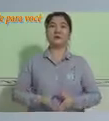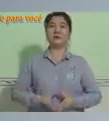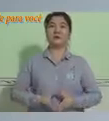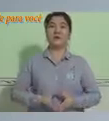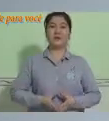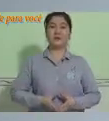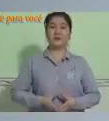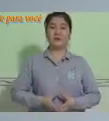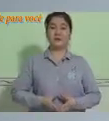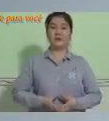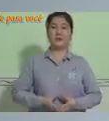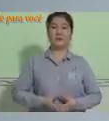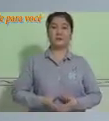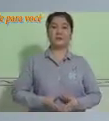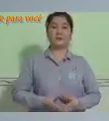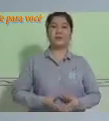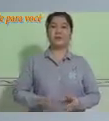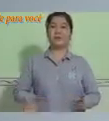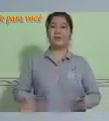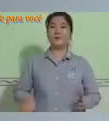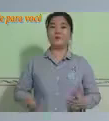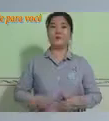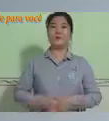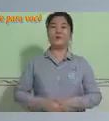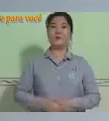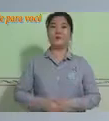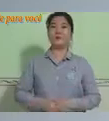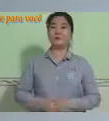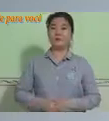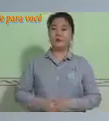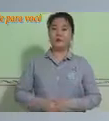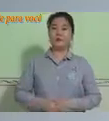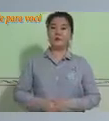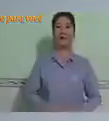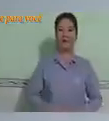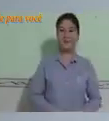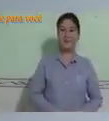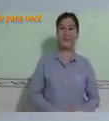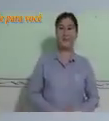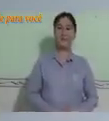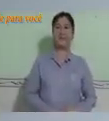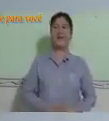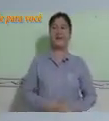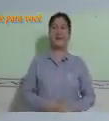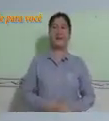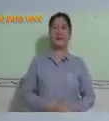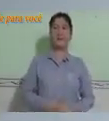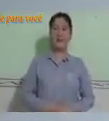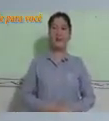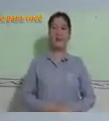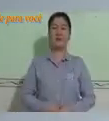3 cruzes vermelhas na imagem, ponto de interrogação SMNATO 15 e o círculo verde é o do hospital, ponto